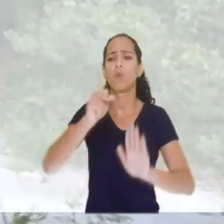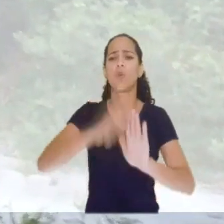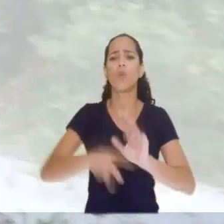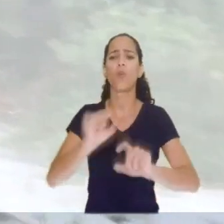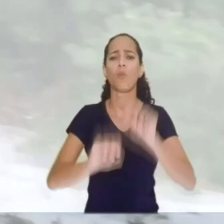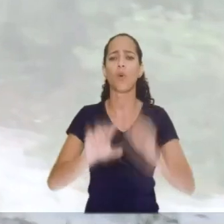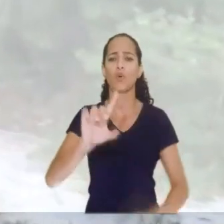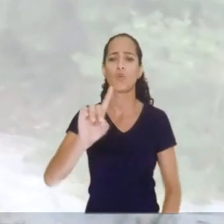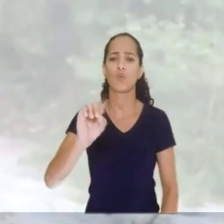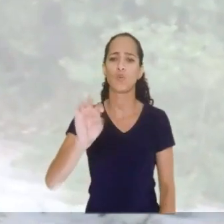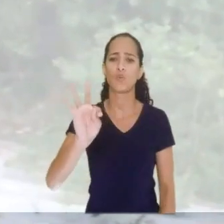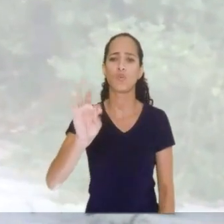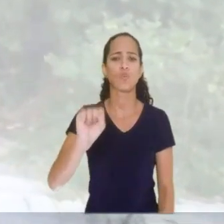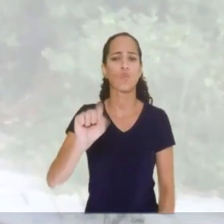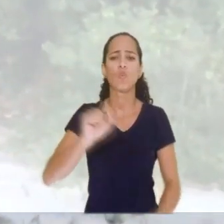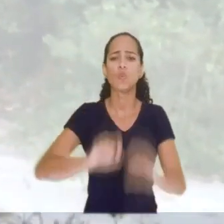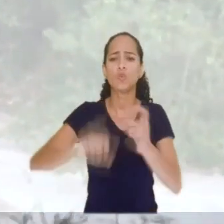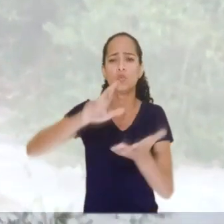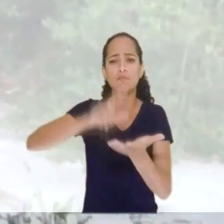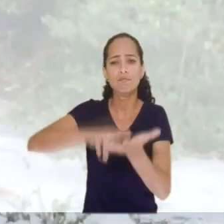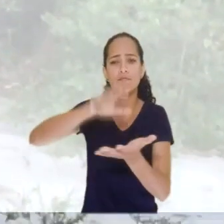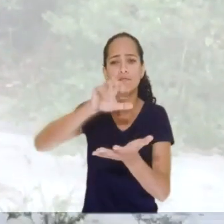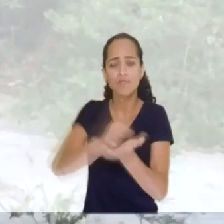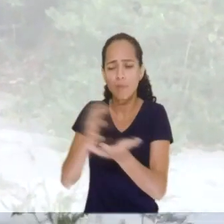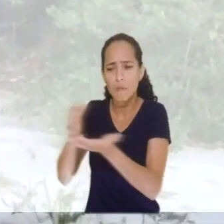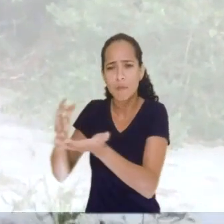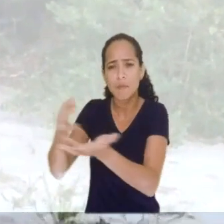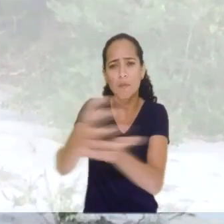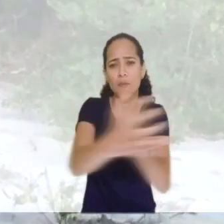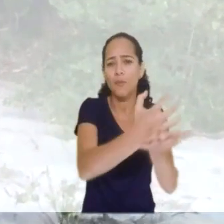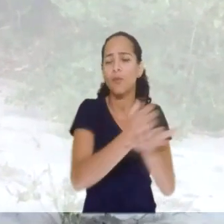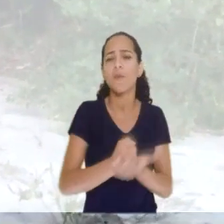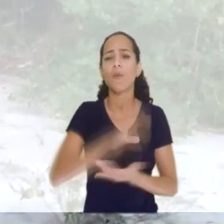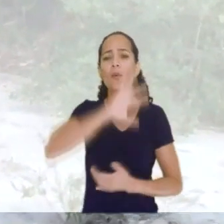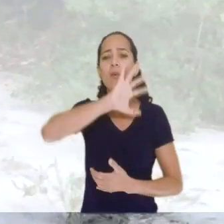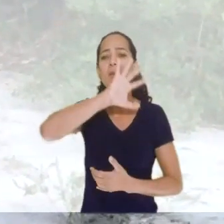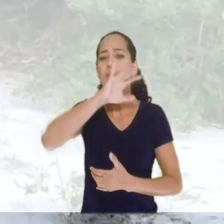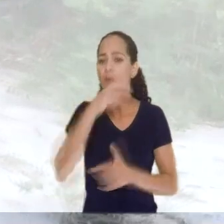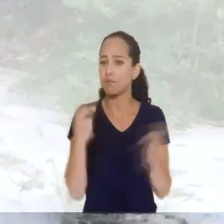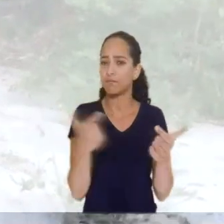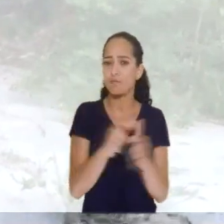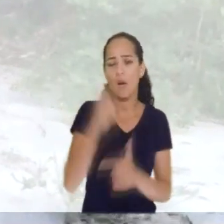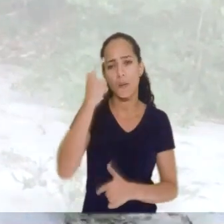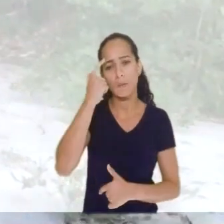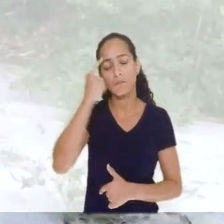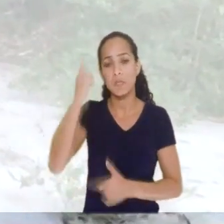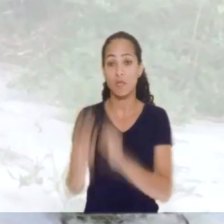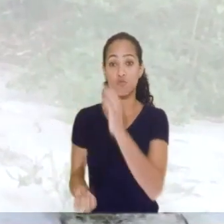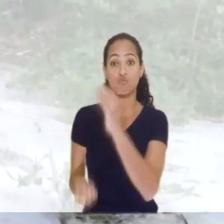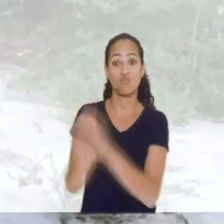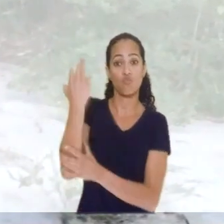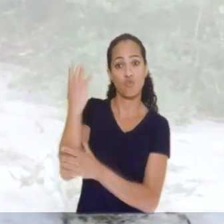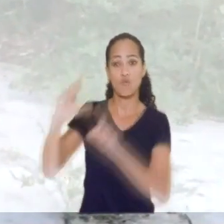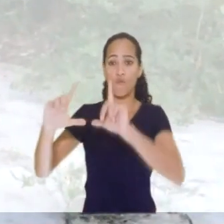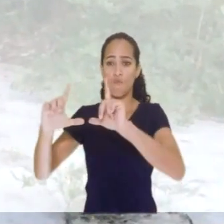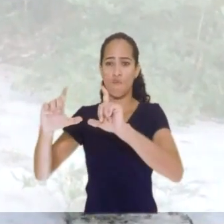projeto chama DOTS, Documenting Threatened Species, documentando espécies ameaçadas. E surgiu da minha ideia de juntar a